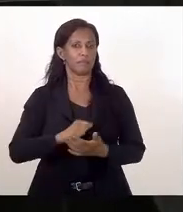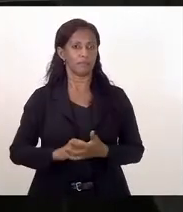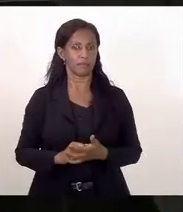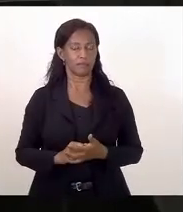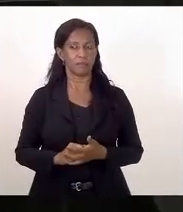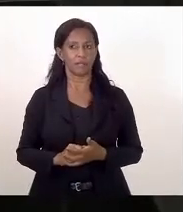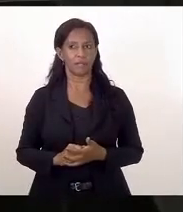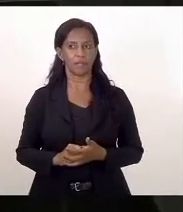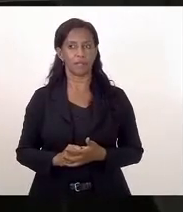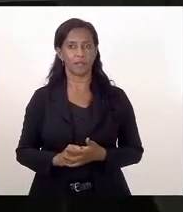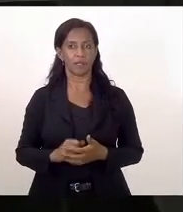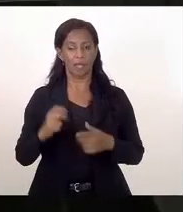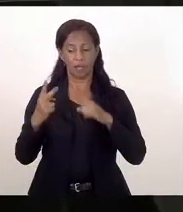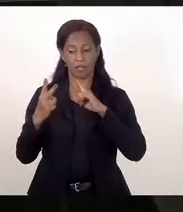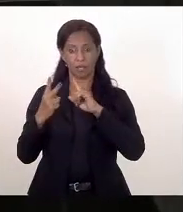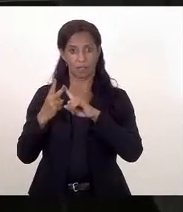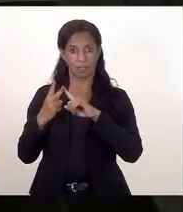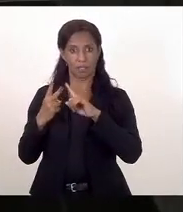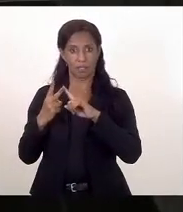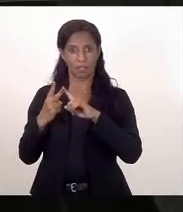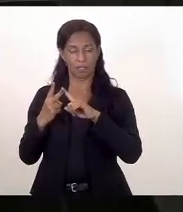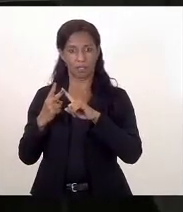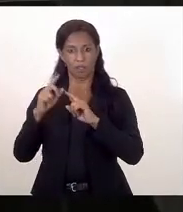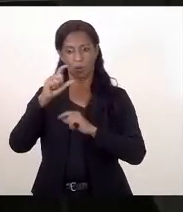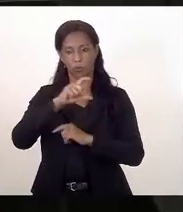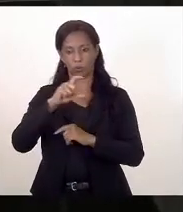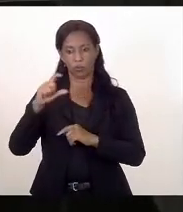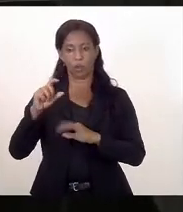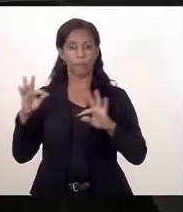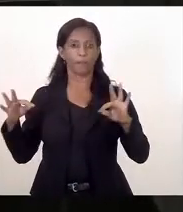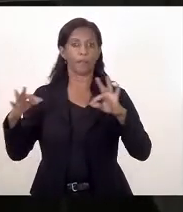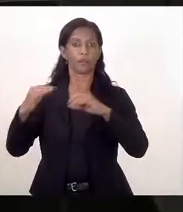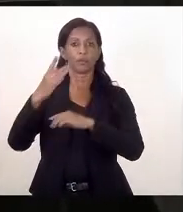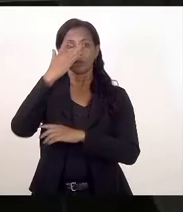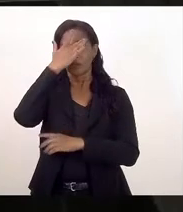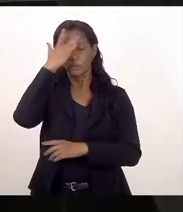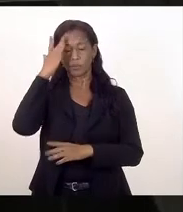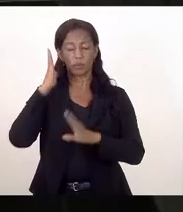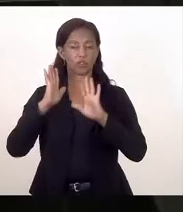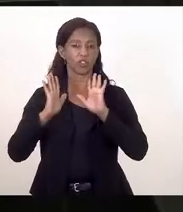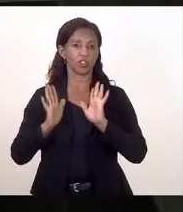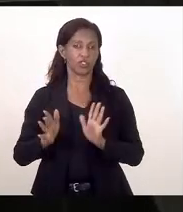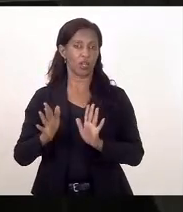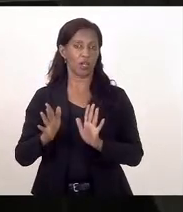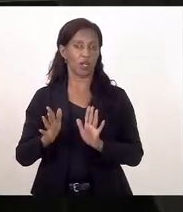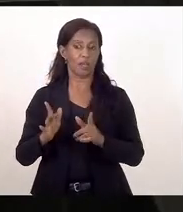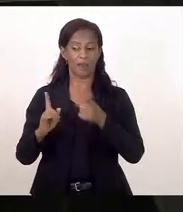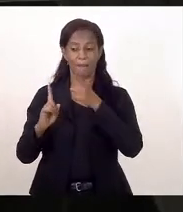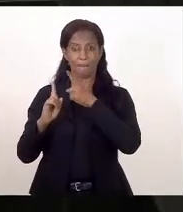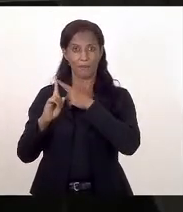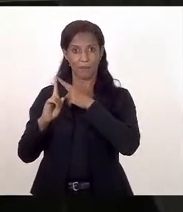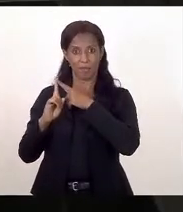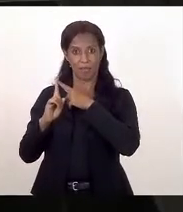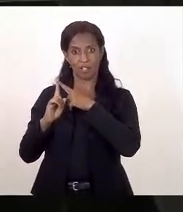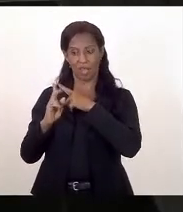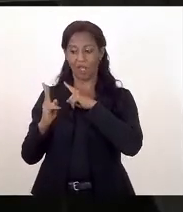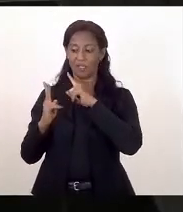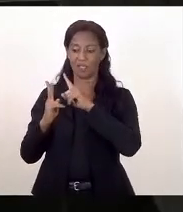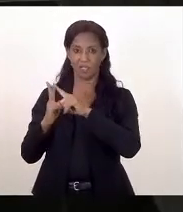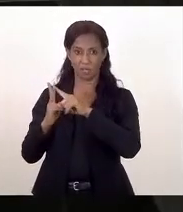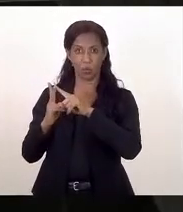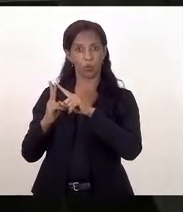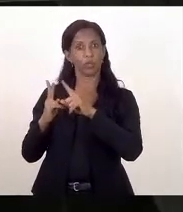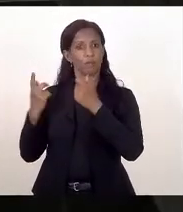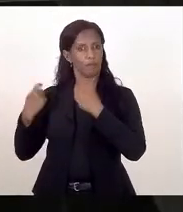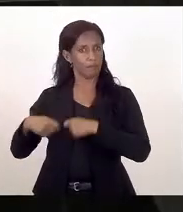segunda vacina, a segunda dose, para todos aqueles que já foram vacinados em primeira. mas, e